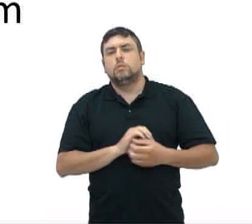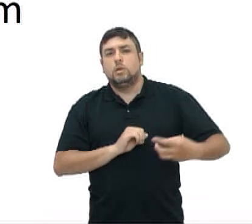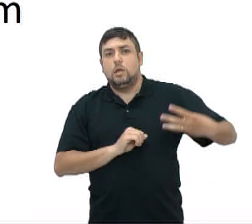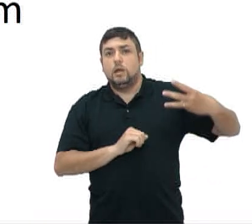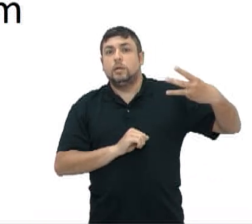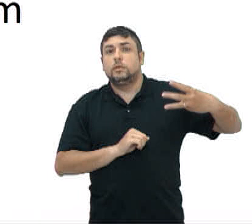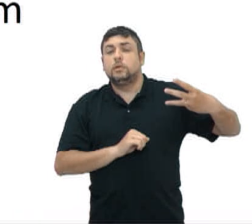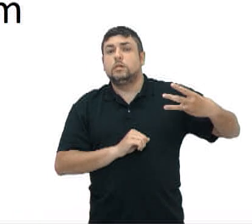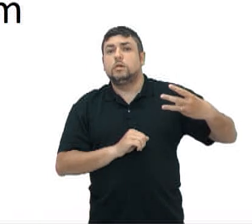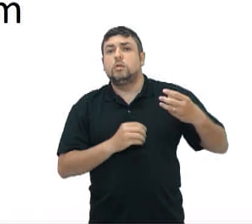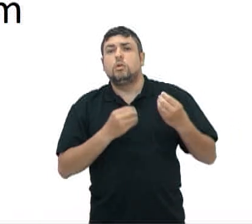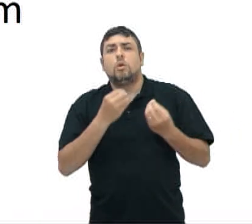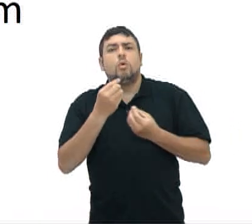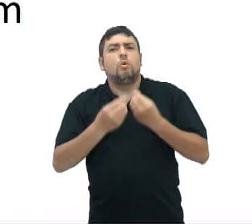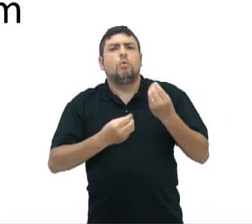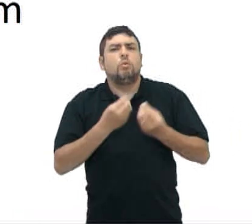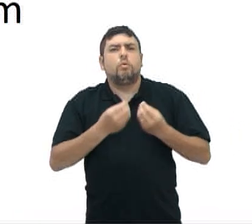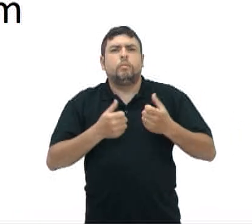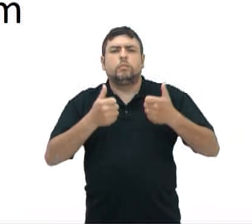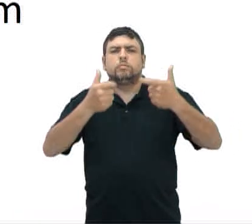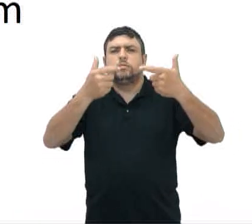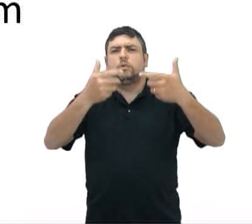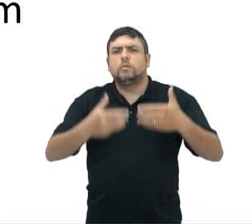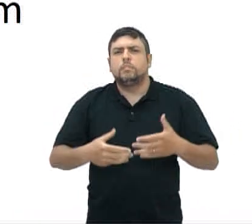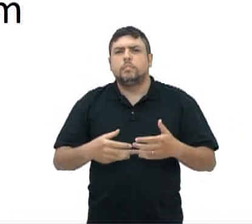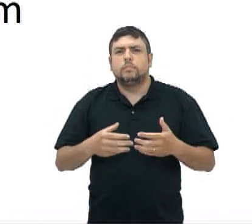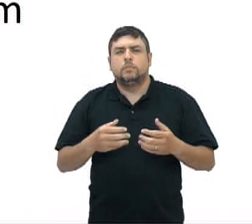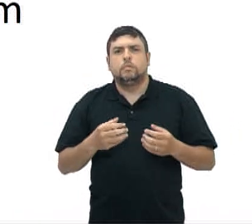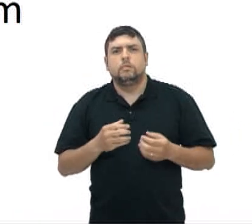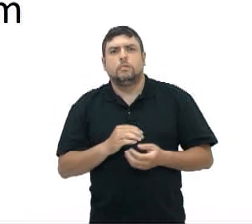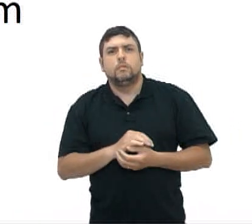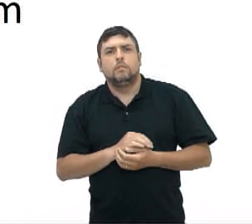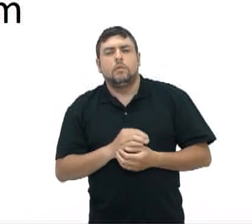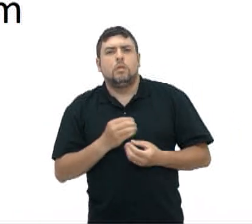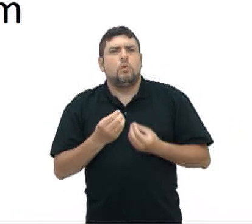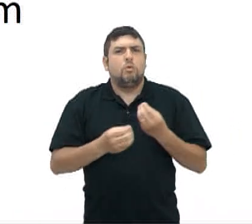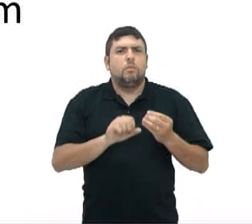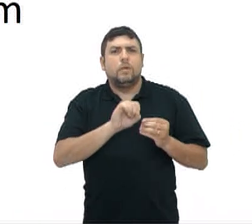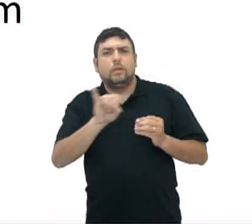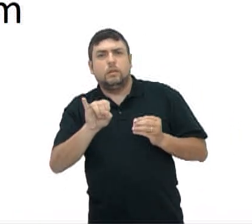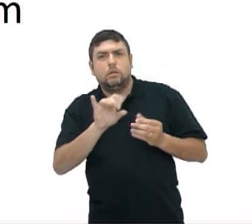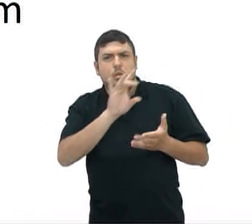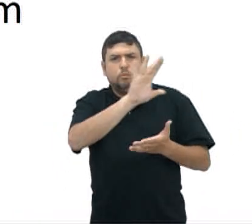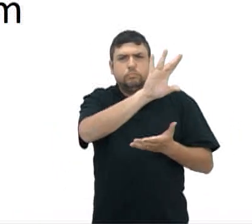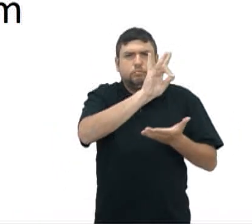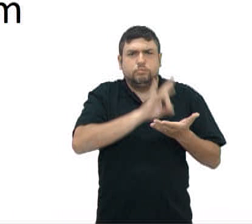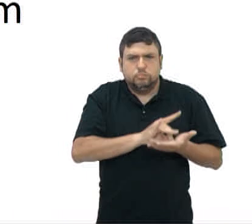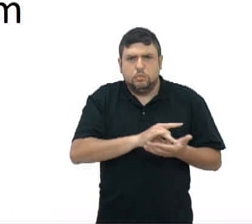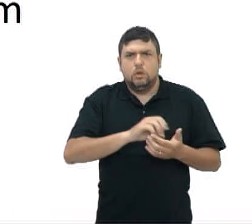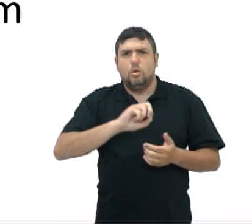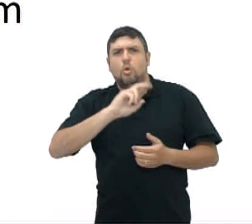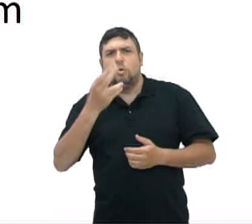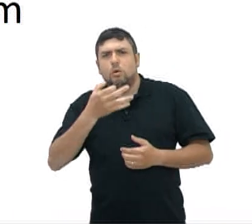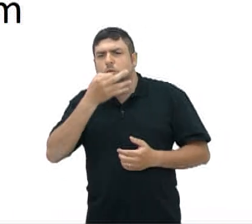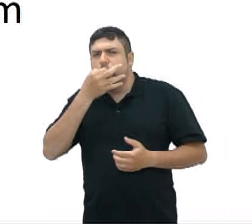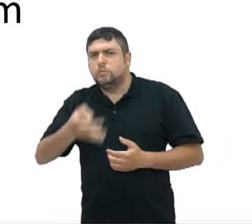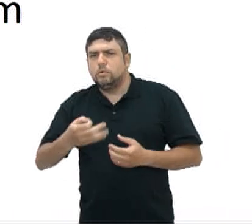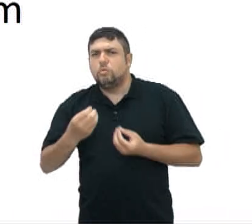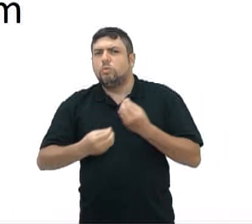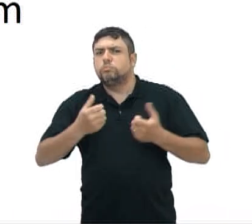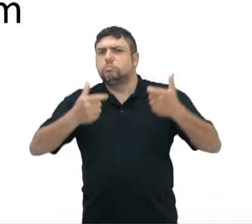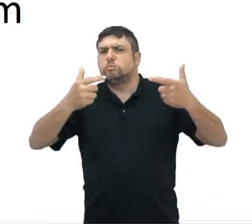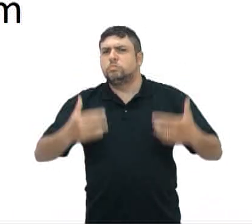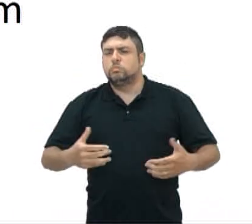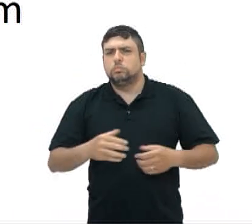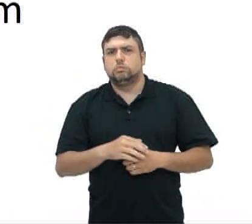você fundamenta a resposta à questão anterior, ou seja, se é um fato ou opinião, o que você argumenta aí para explicar isso. E